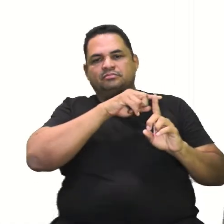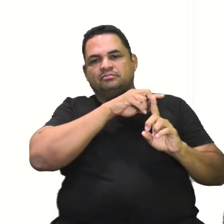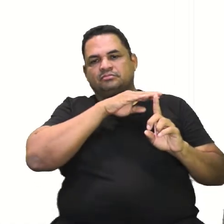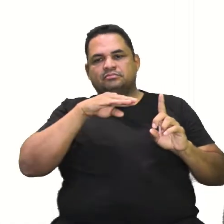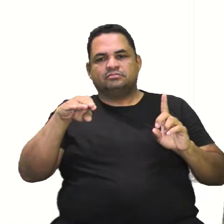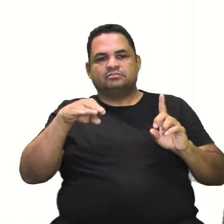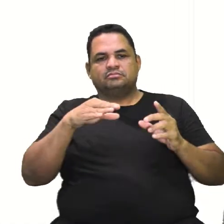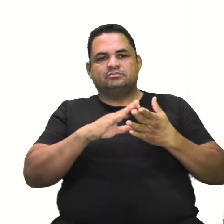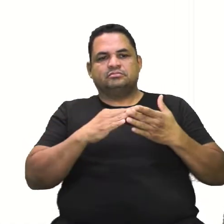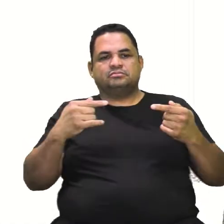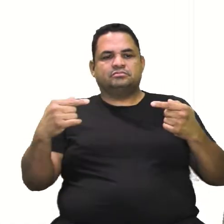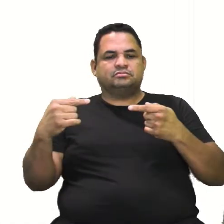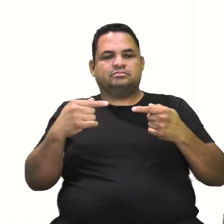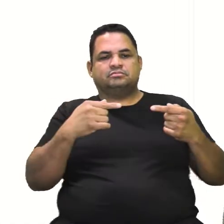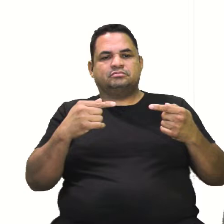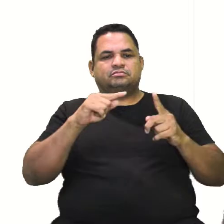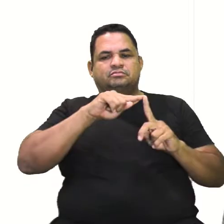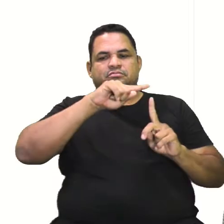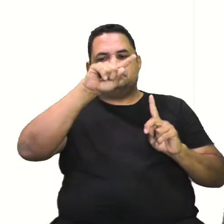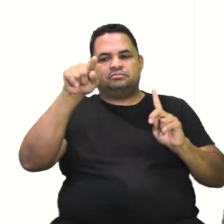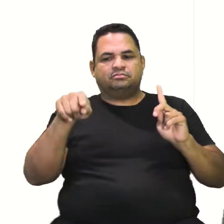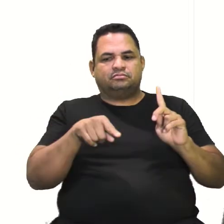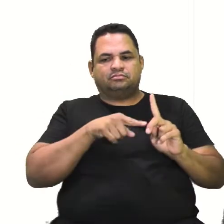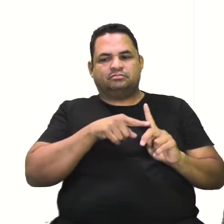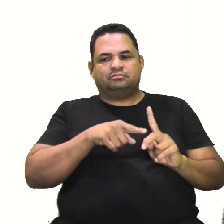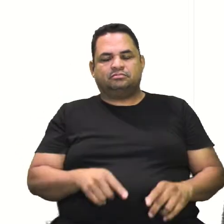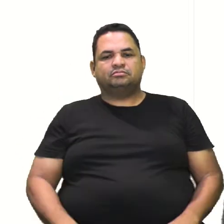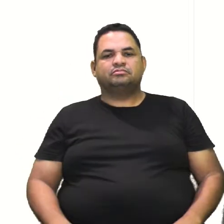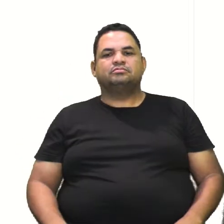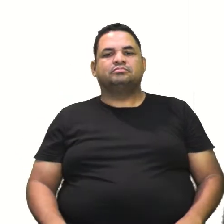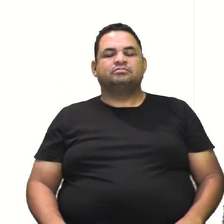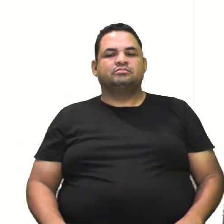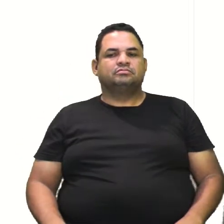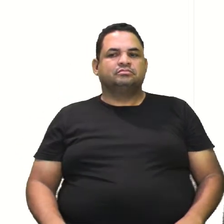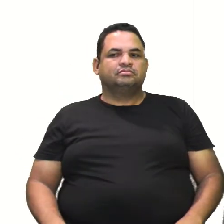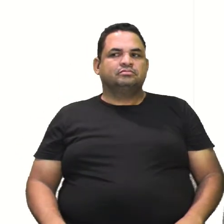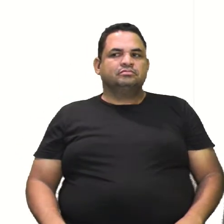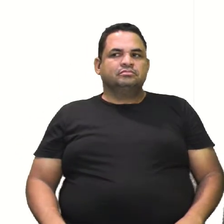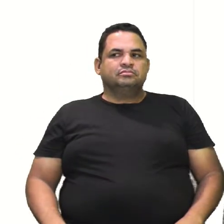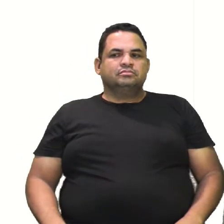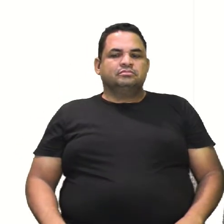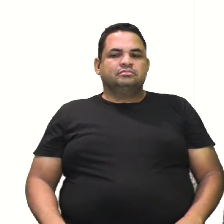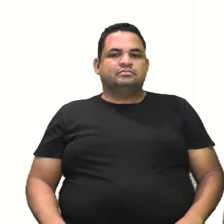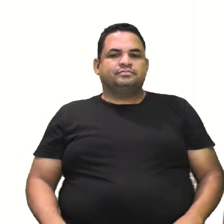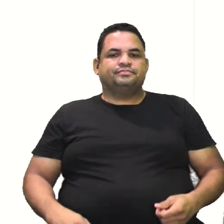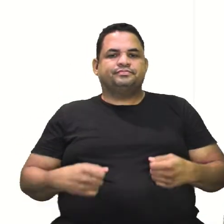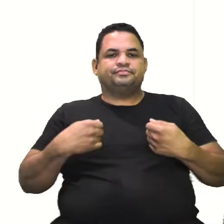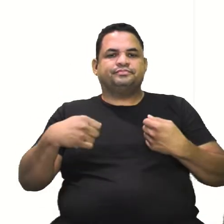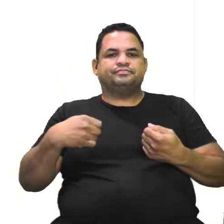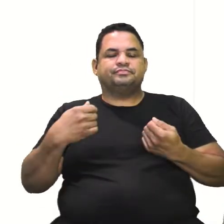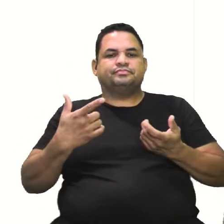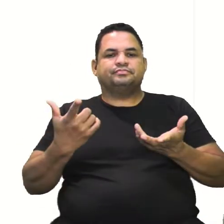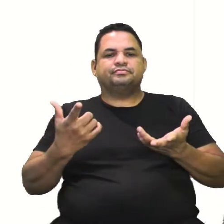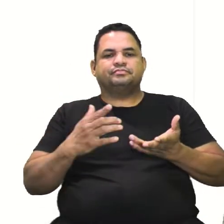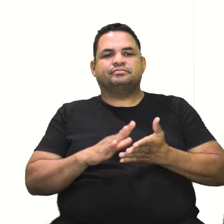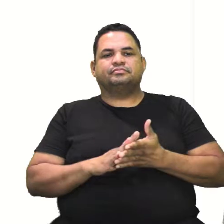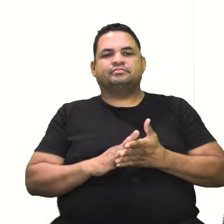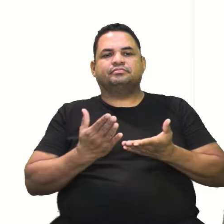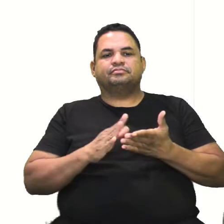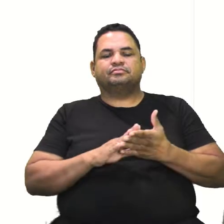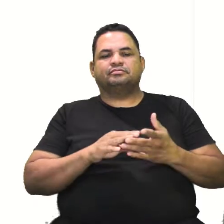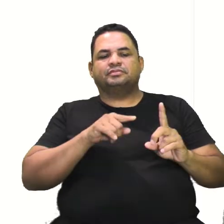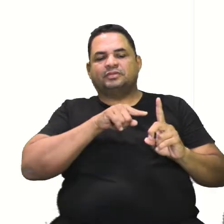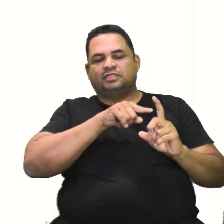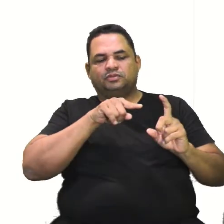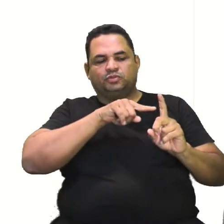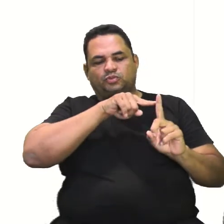R em relação à circunferência? Muito bem. Então, a gente vai precisar do centro da circunferência,